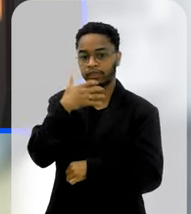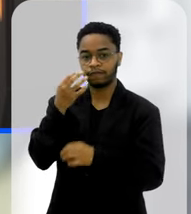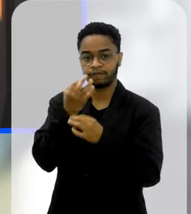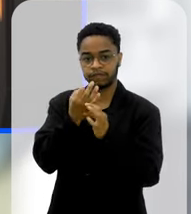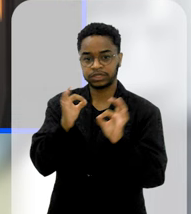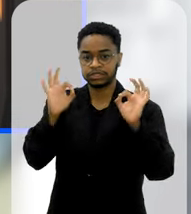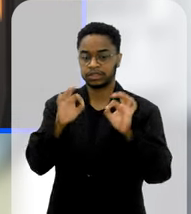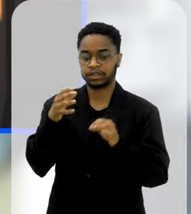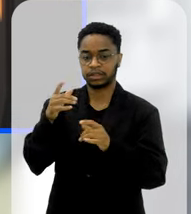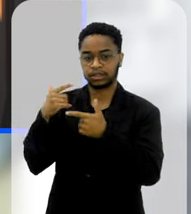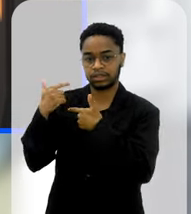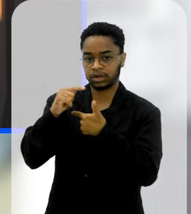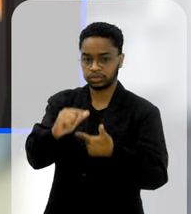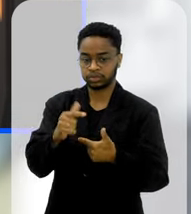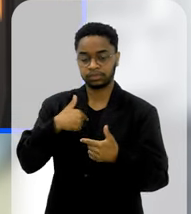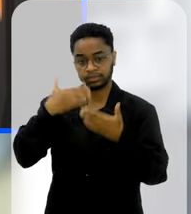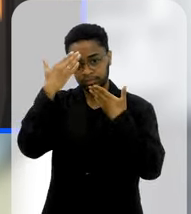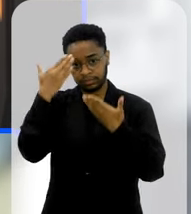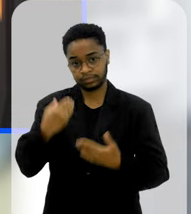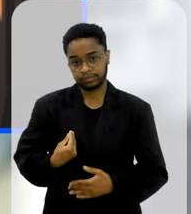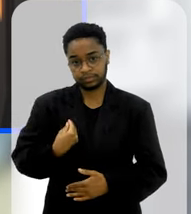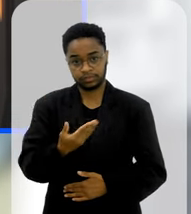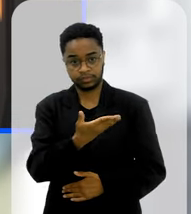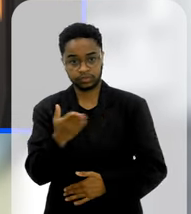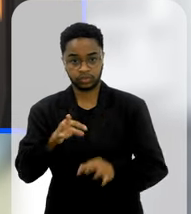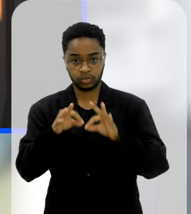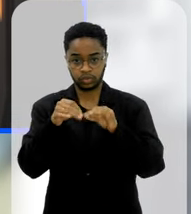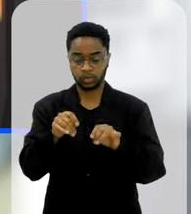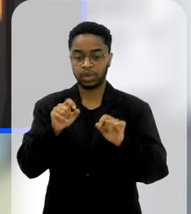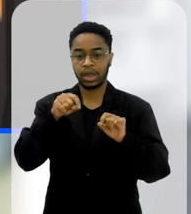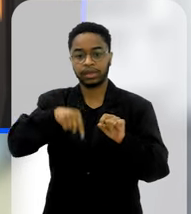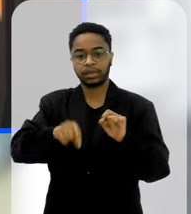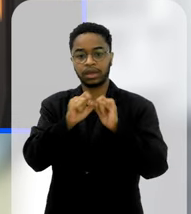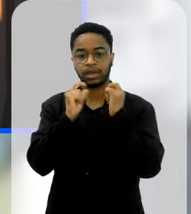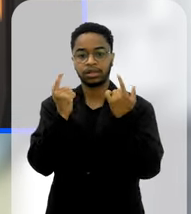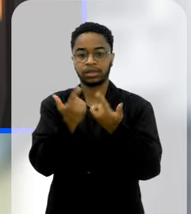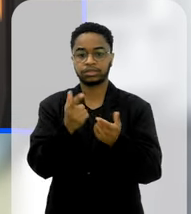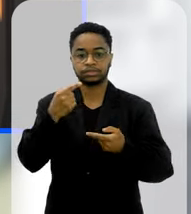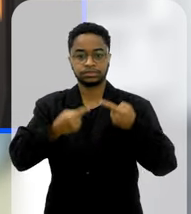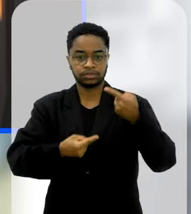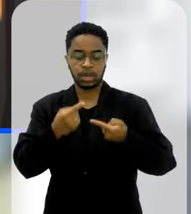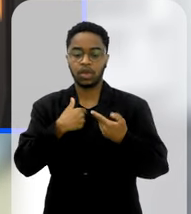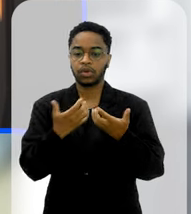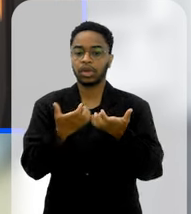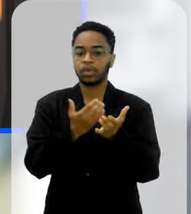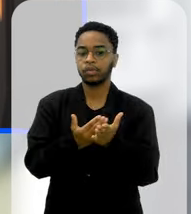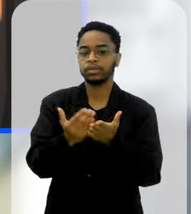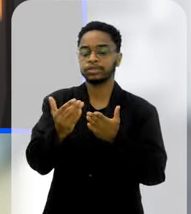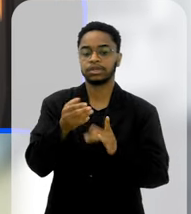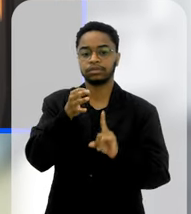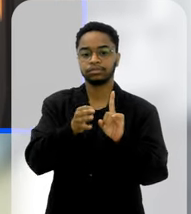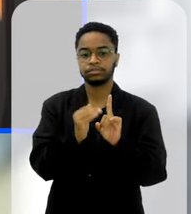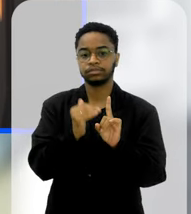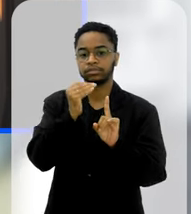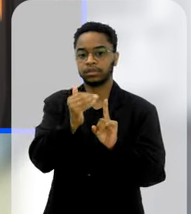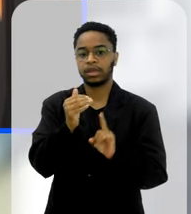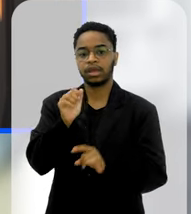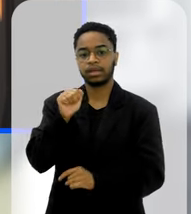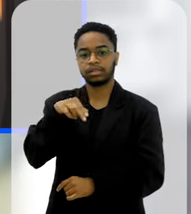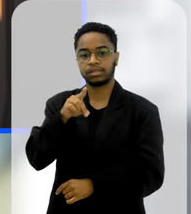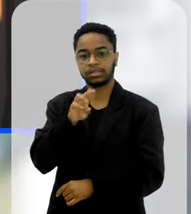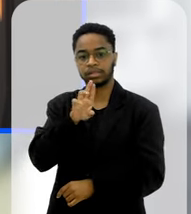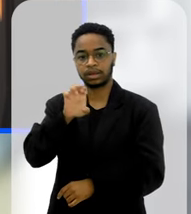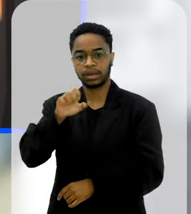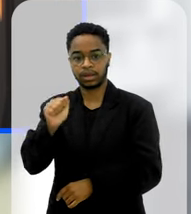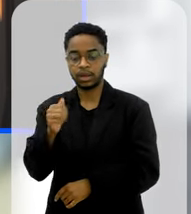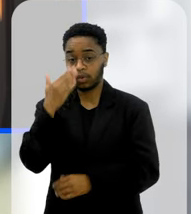Francesa Tradicional. Agradeço a presença de todos vocês aqui no Alerj Debate e eu gostaria de começar com a desembargadora Andréa Pachá.